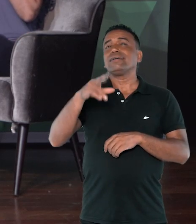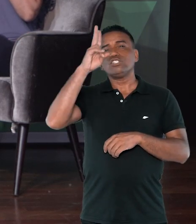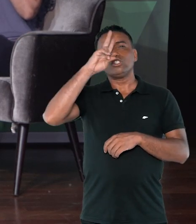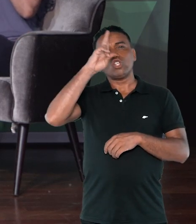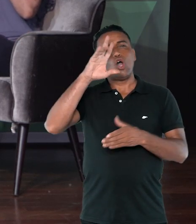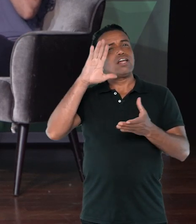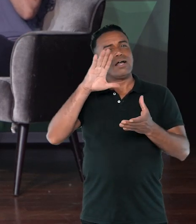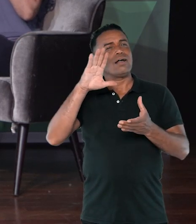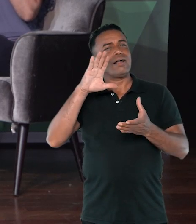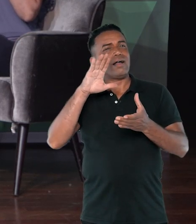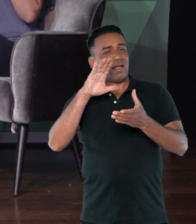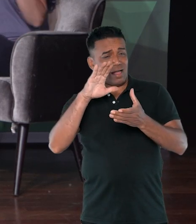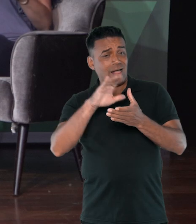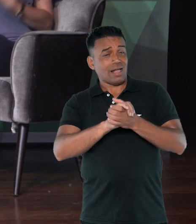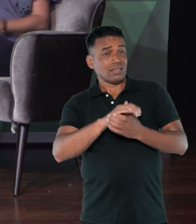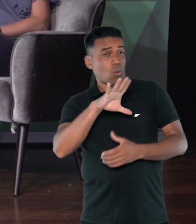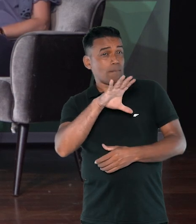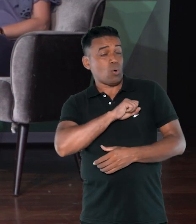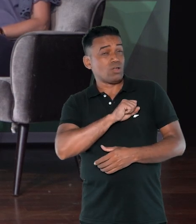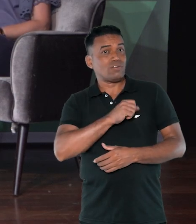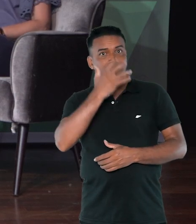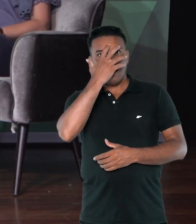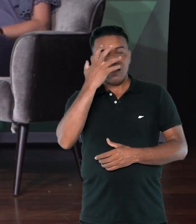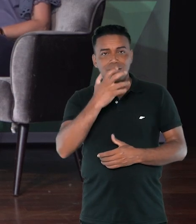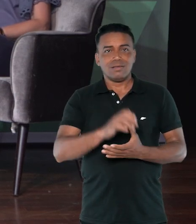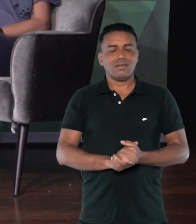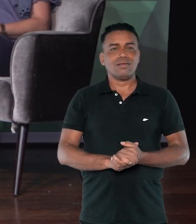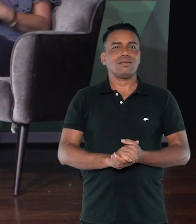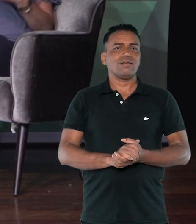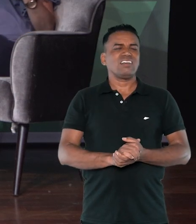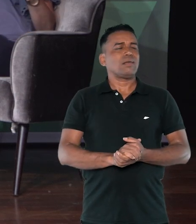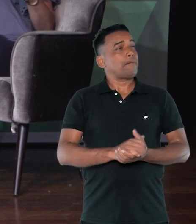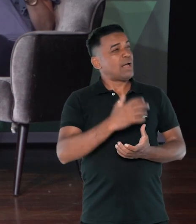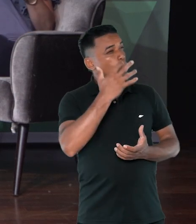Assim, me impressionou não só pela história em si, que